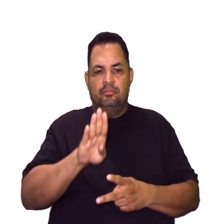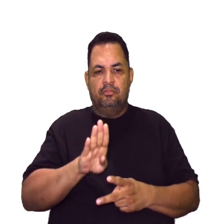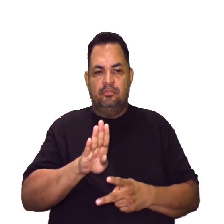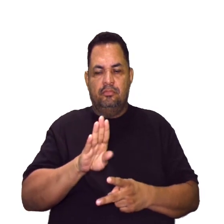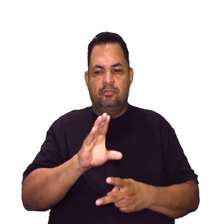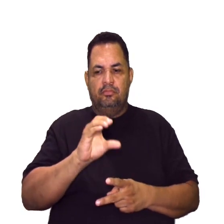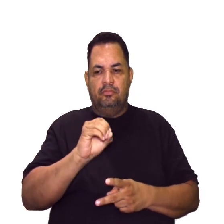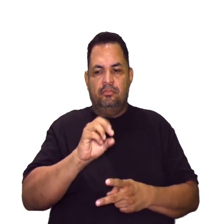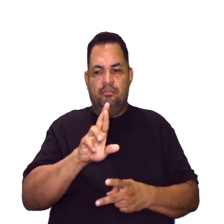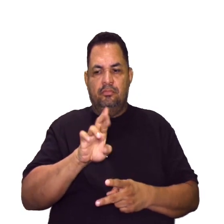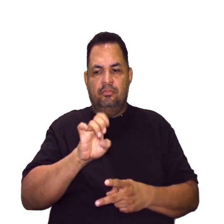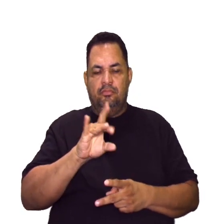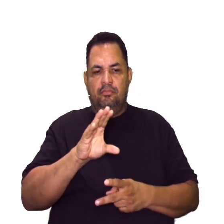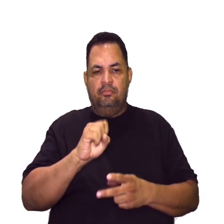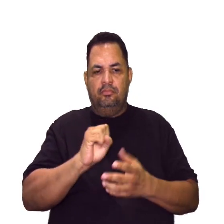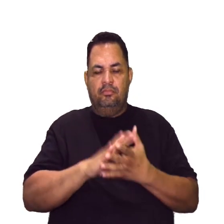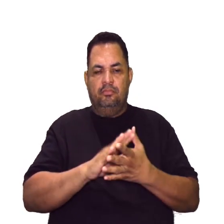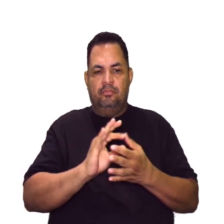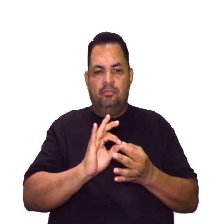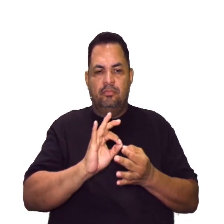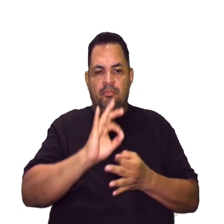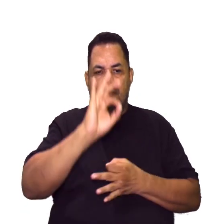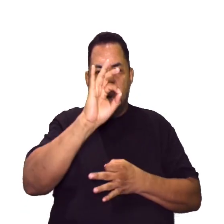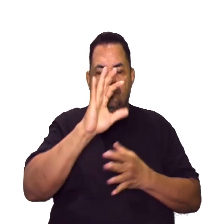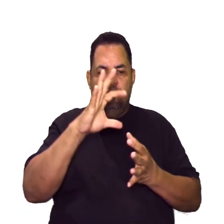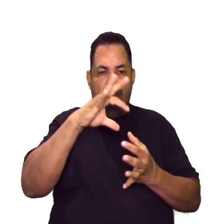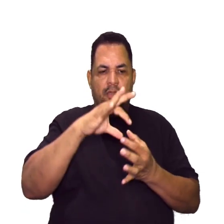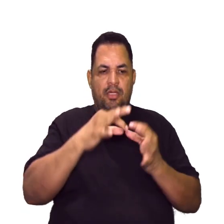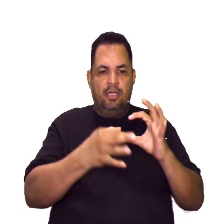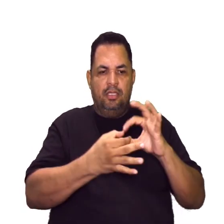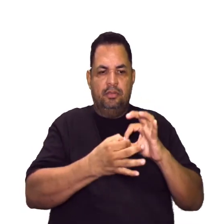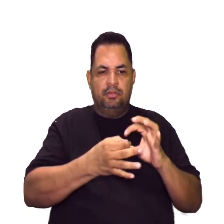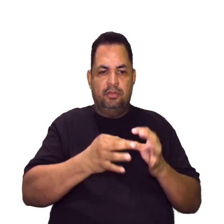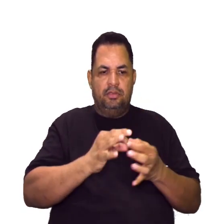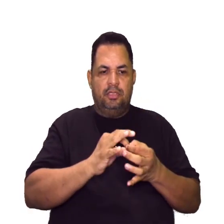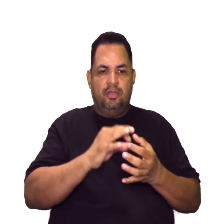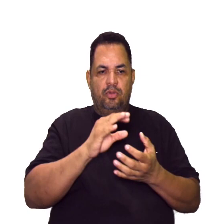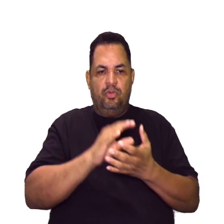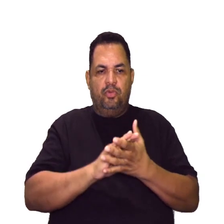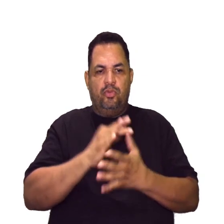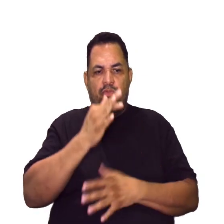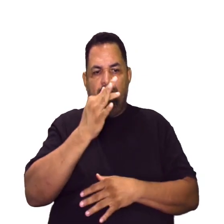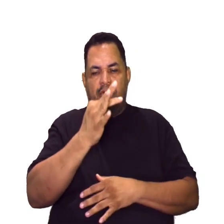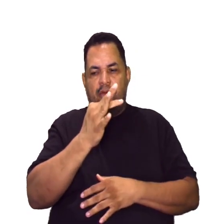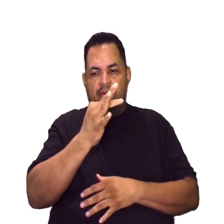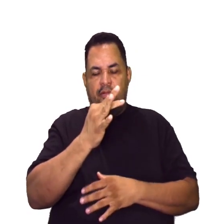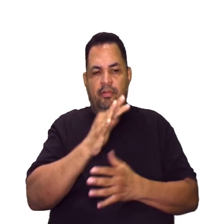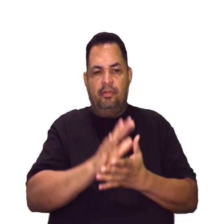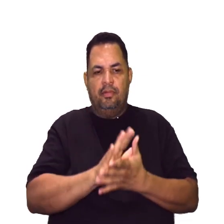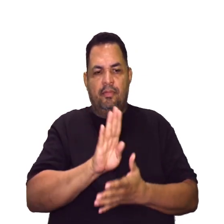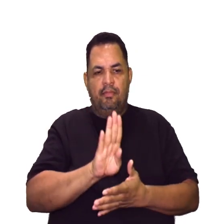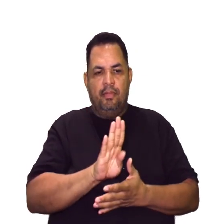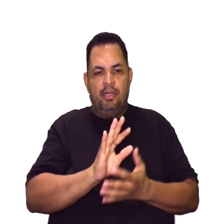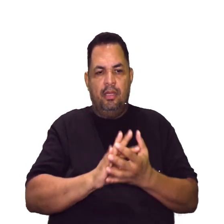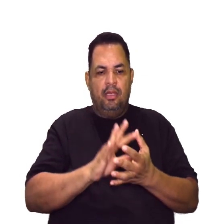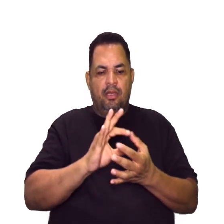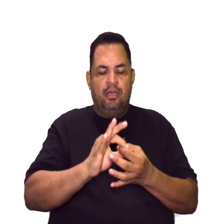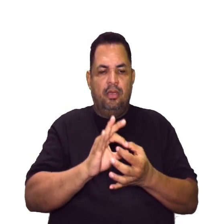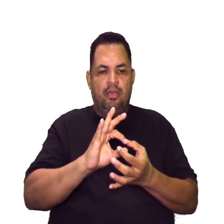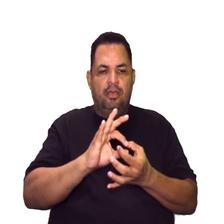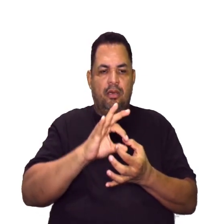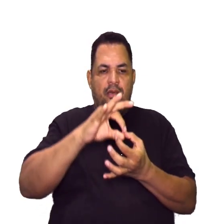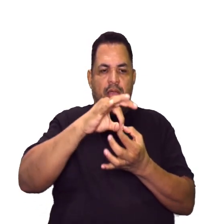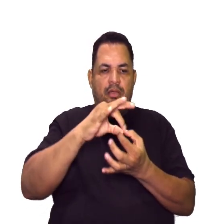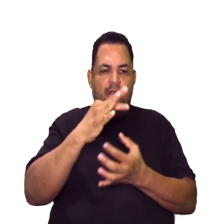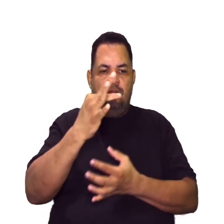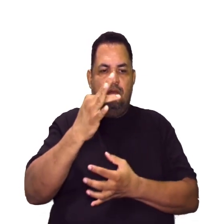fazendo ligações com o flúor. Está lembrado? 3 átomos de boro fazendo cada